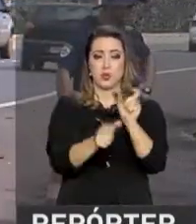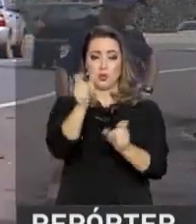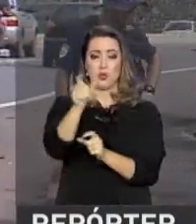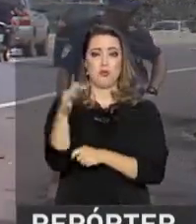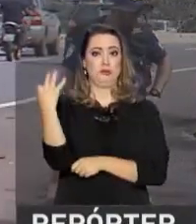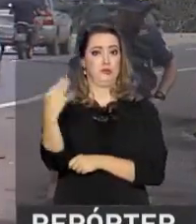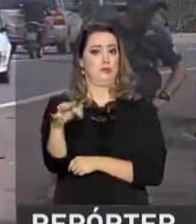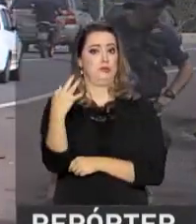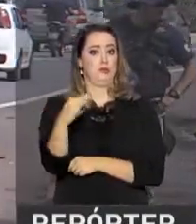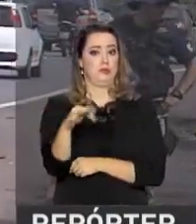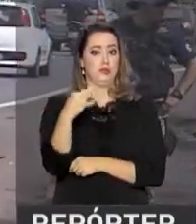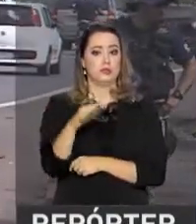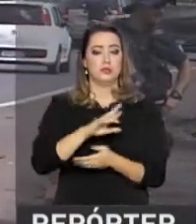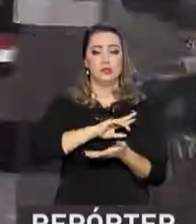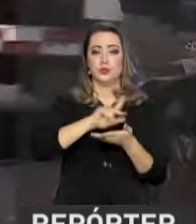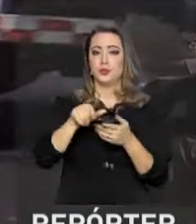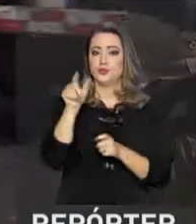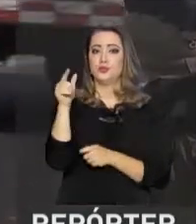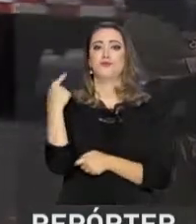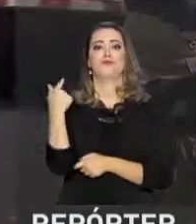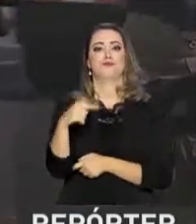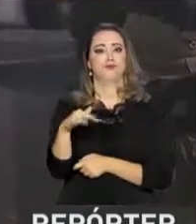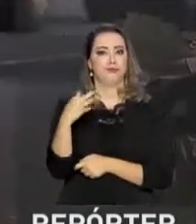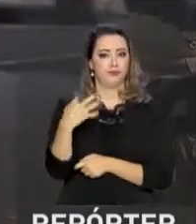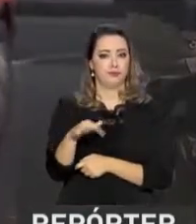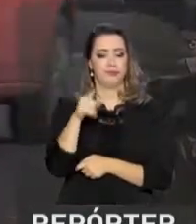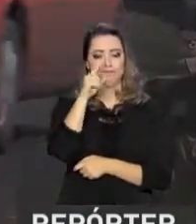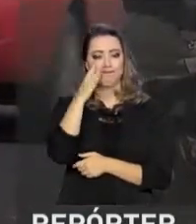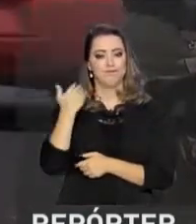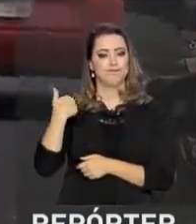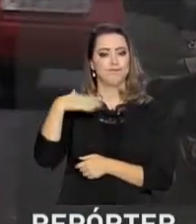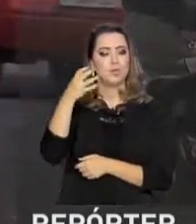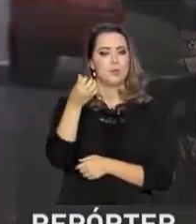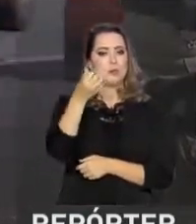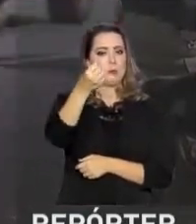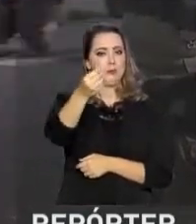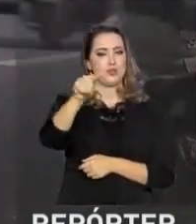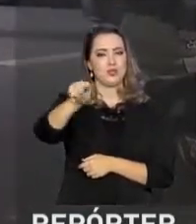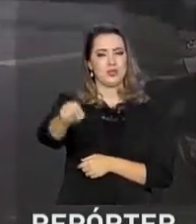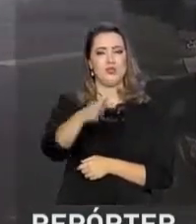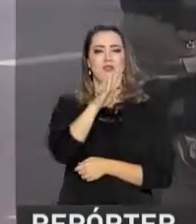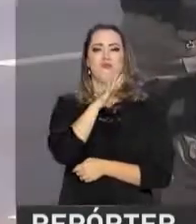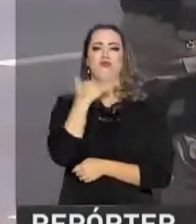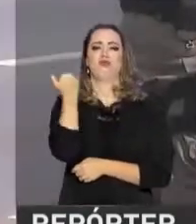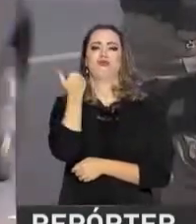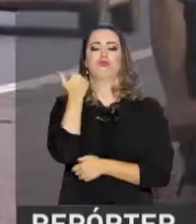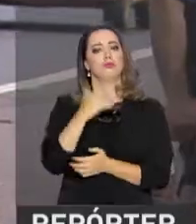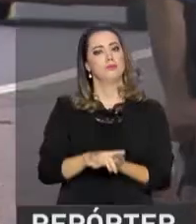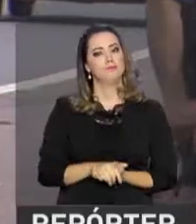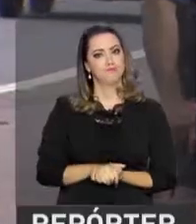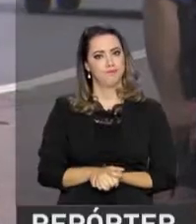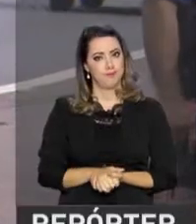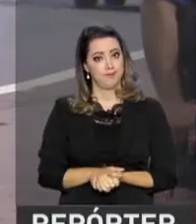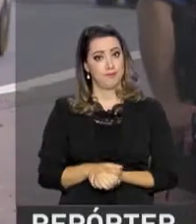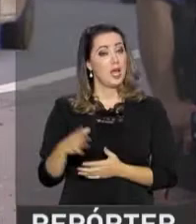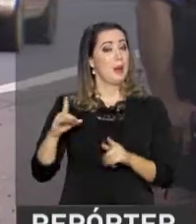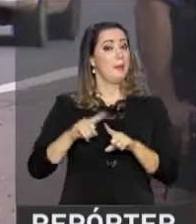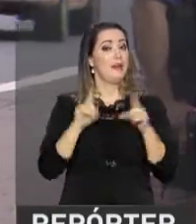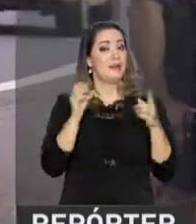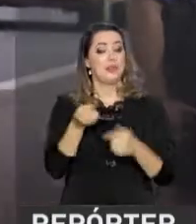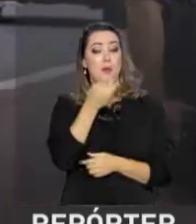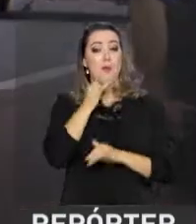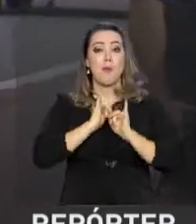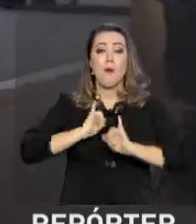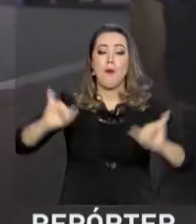18500 com gravidade e provocaram a morte de seis mil e 244 a boa notícia que